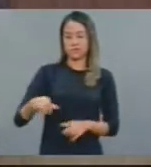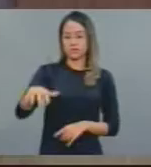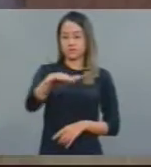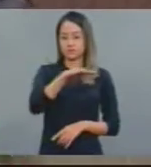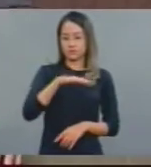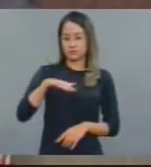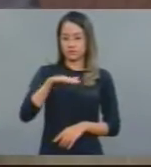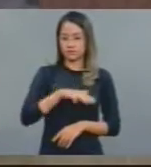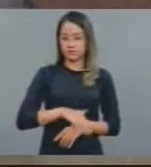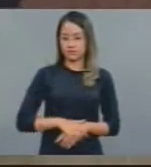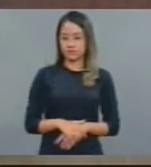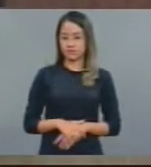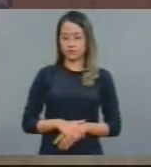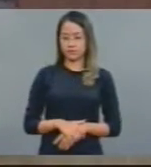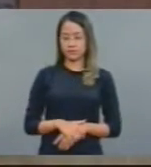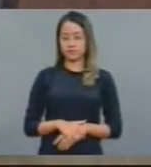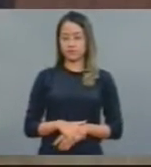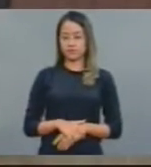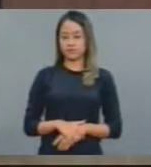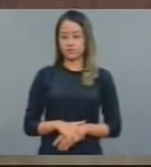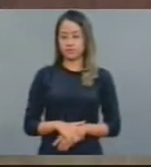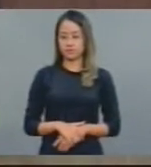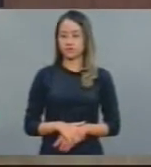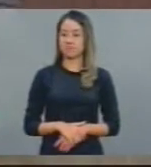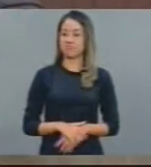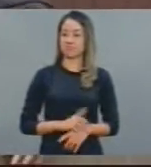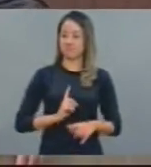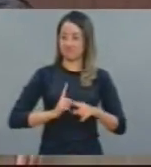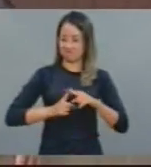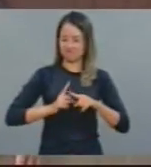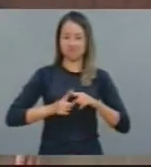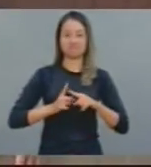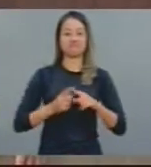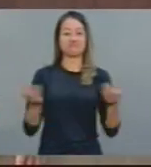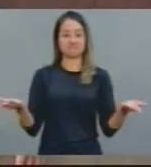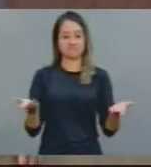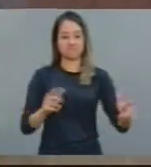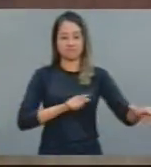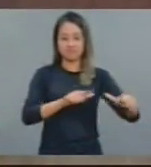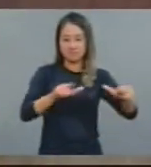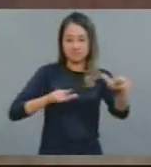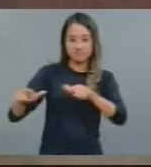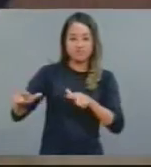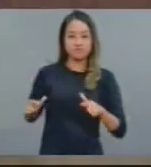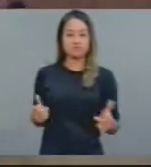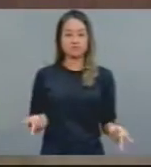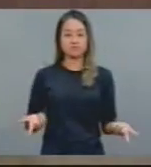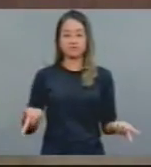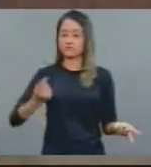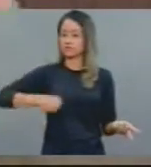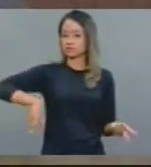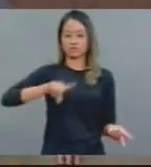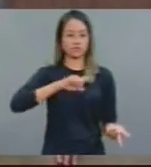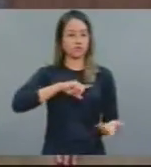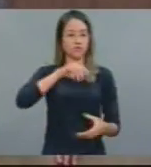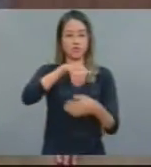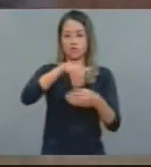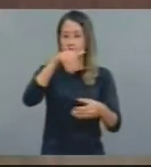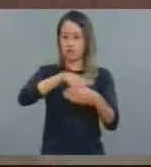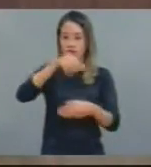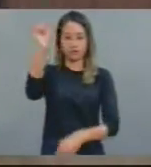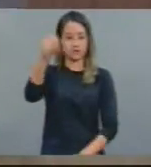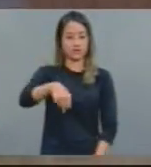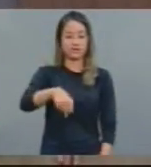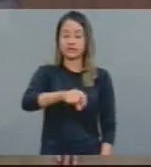Eu repito, nosso mandato tem um compromisso inarredável com os trabalhadores e trabalhadoras. Nós não vamos votar